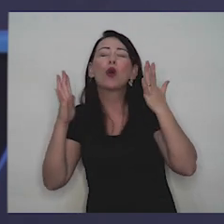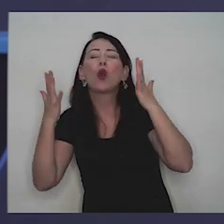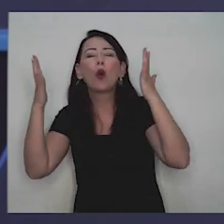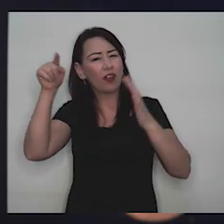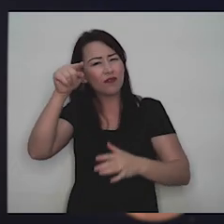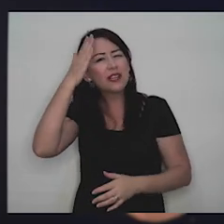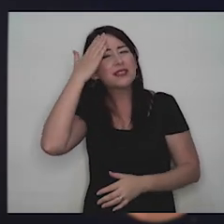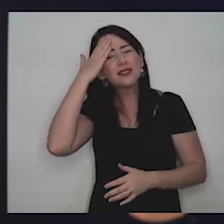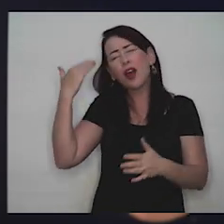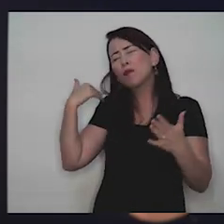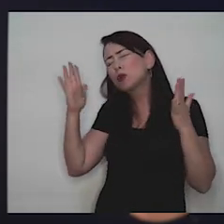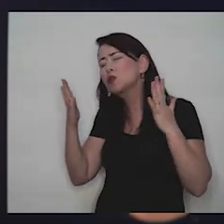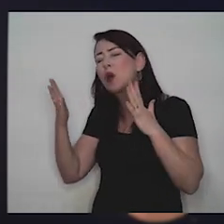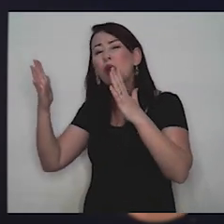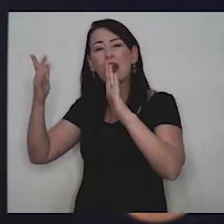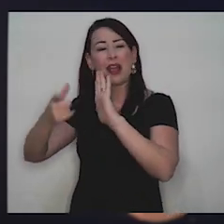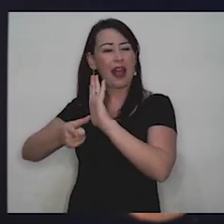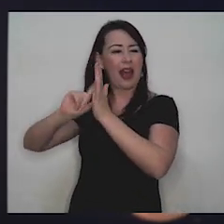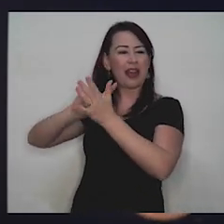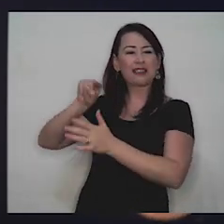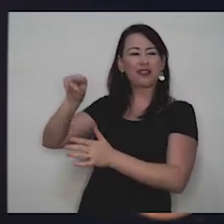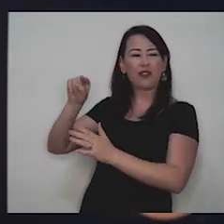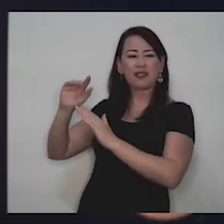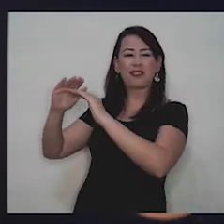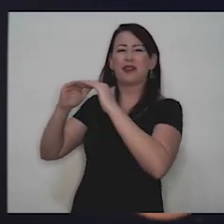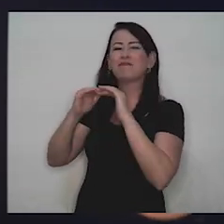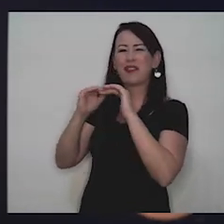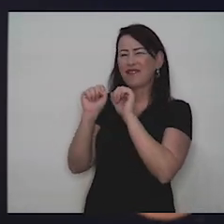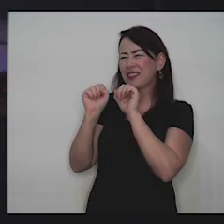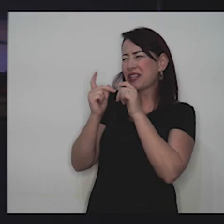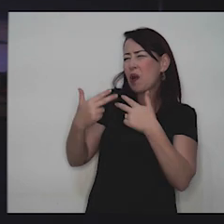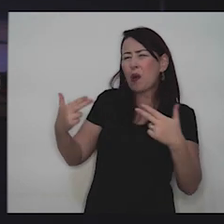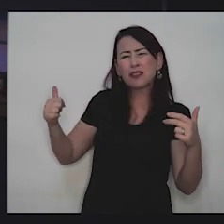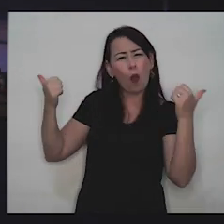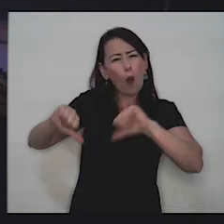lucidez diz que não é amar tudo que você me fez.